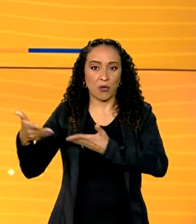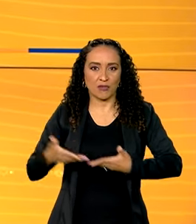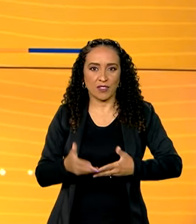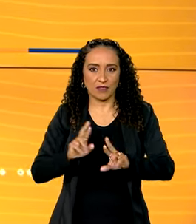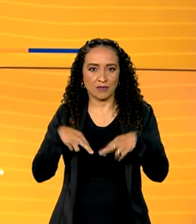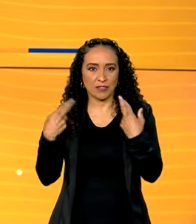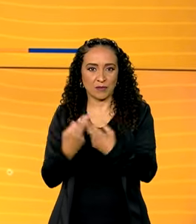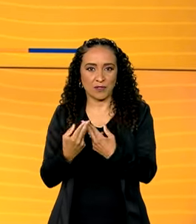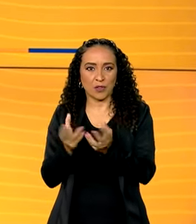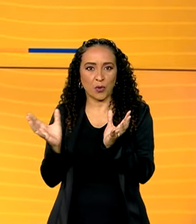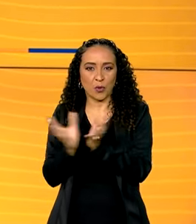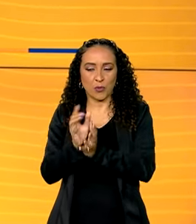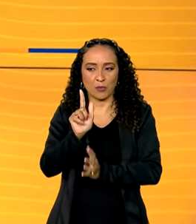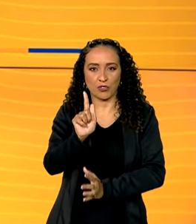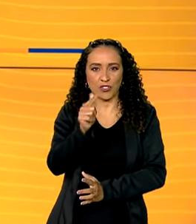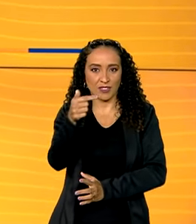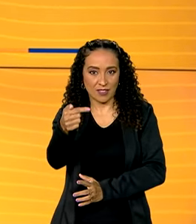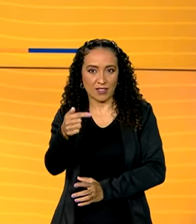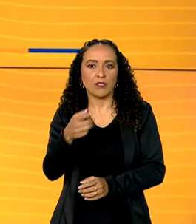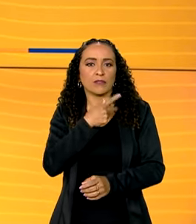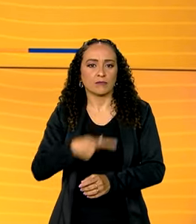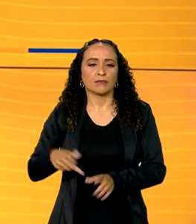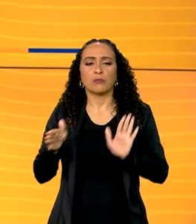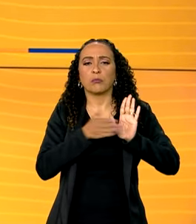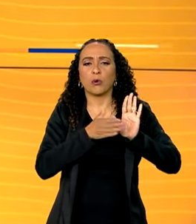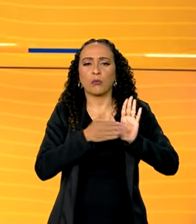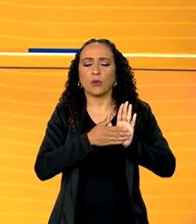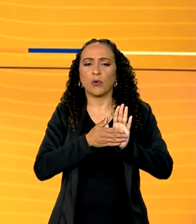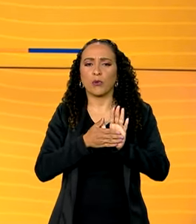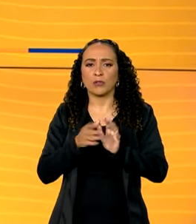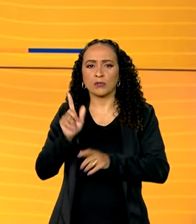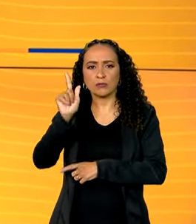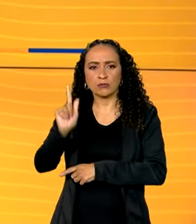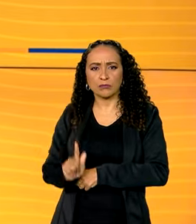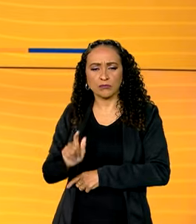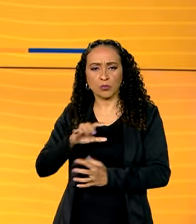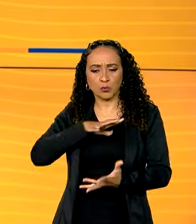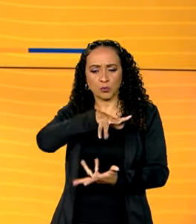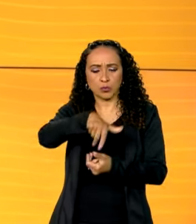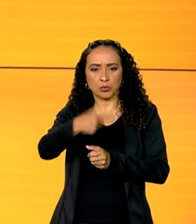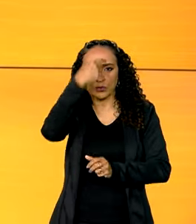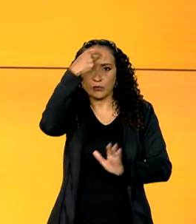de cúpula do G7. Lula propôs uma governança global de